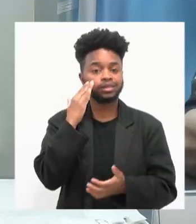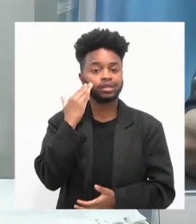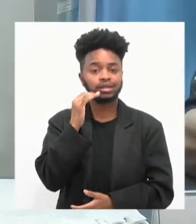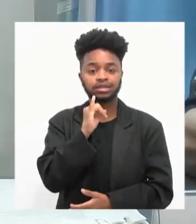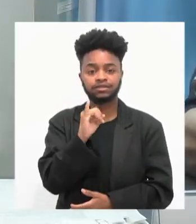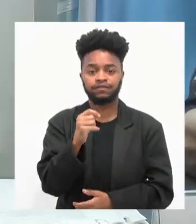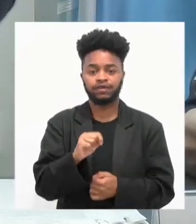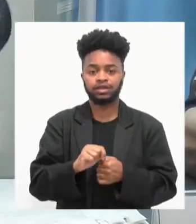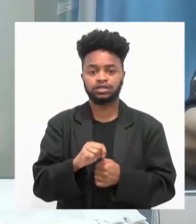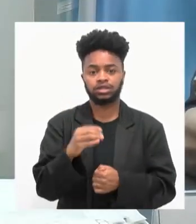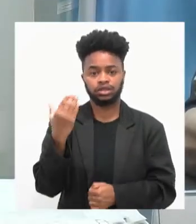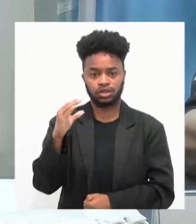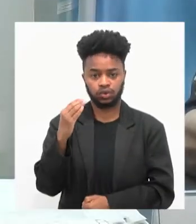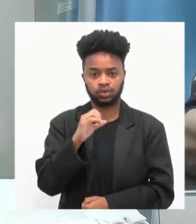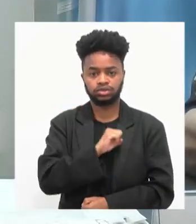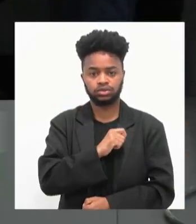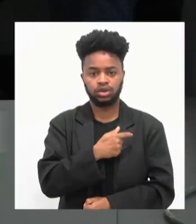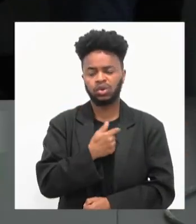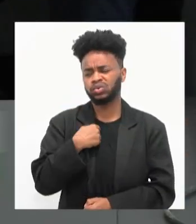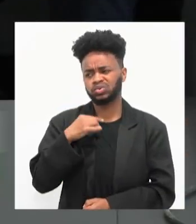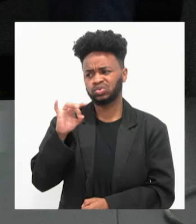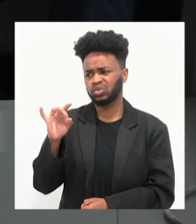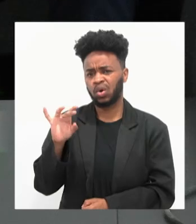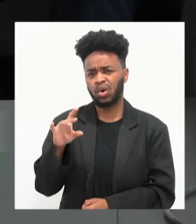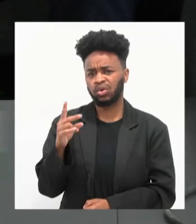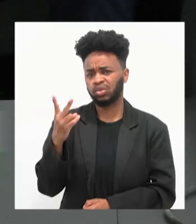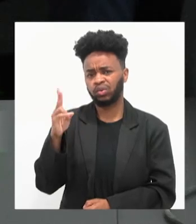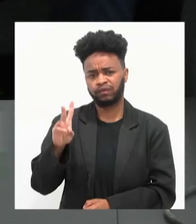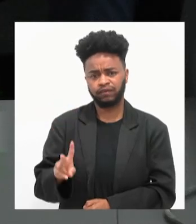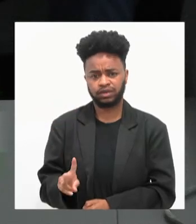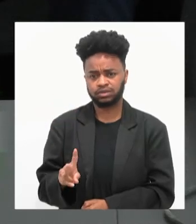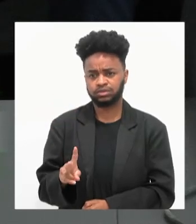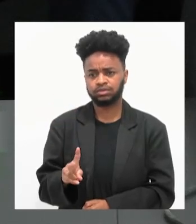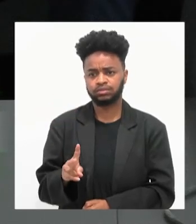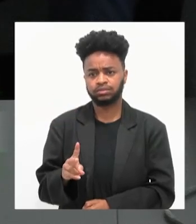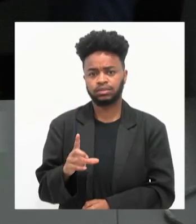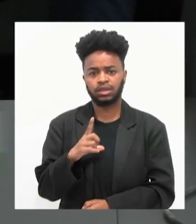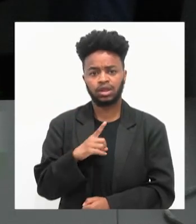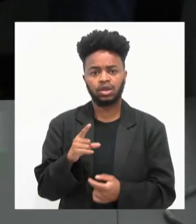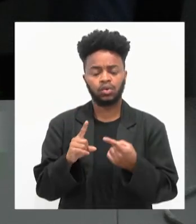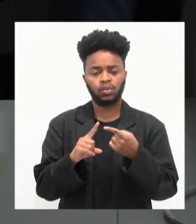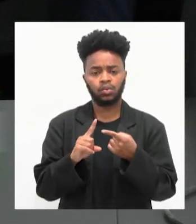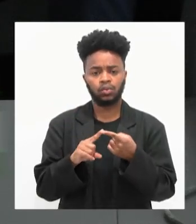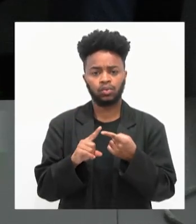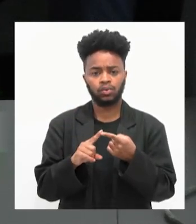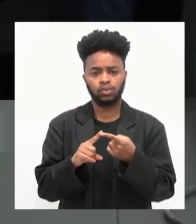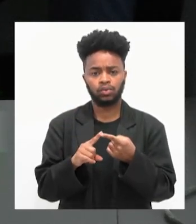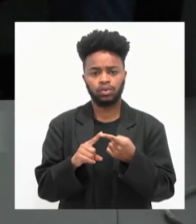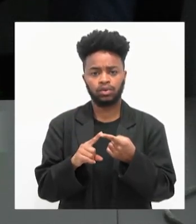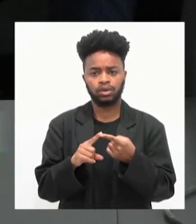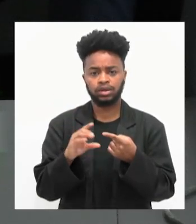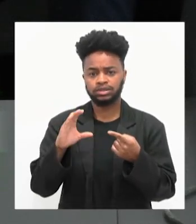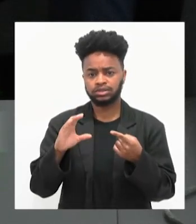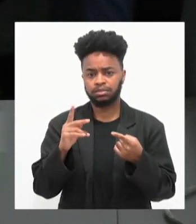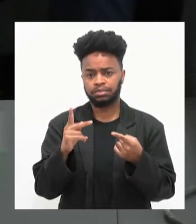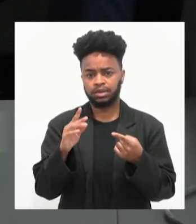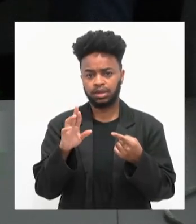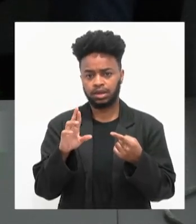faz Niterói, São Gonçalo. Foi 2 vezes só. Uma para o pessoal ali do CPRV,